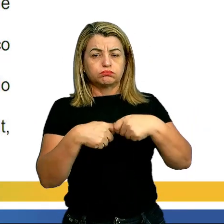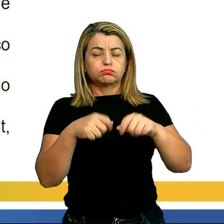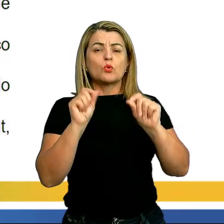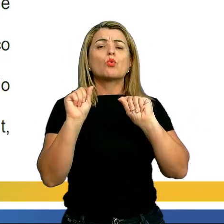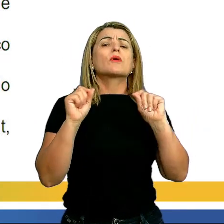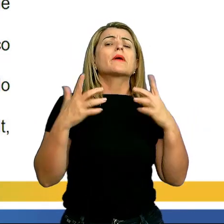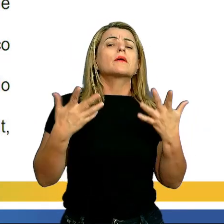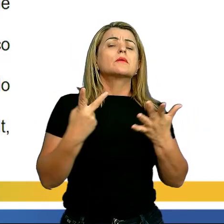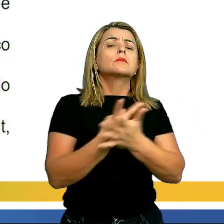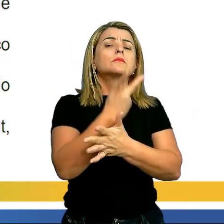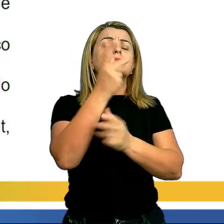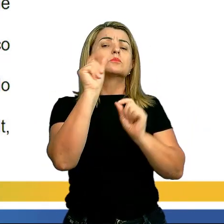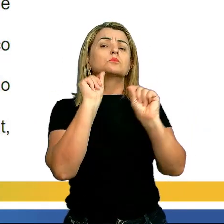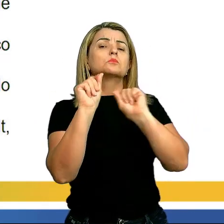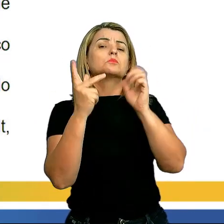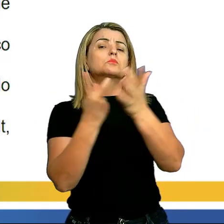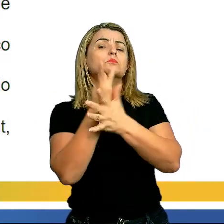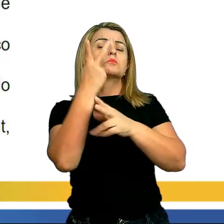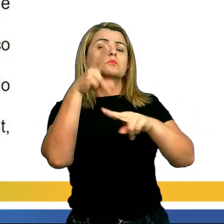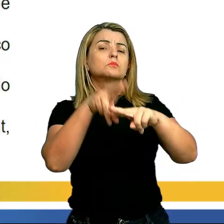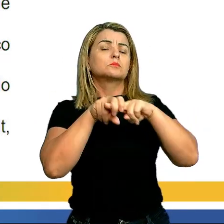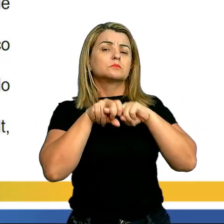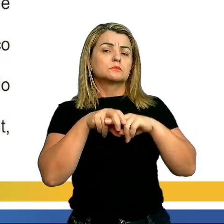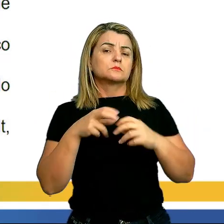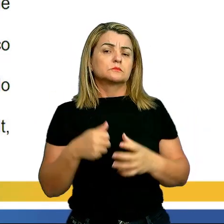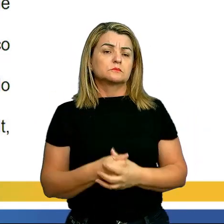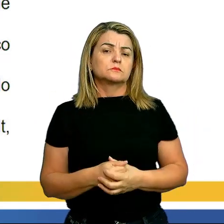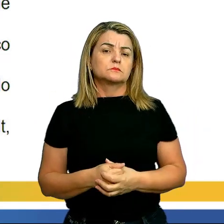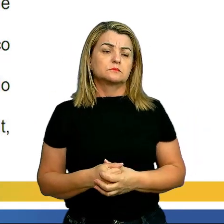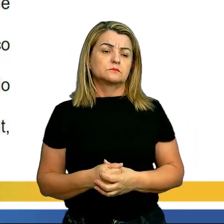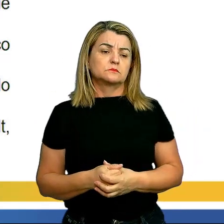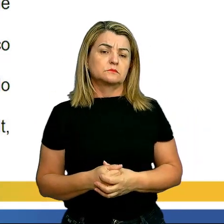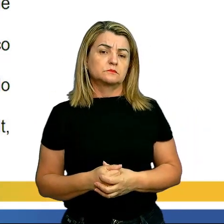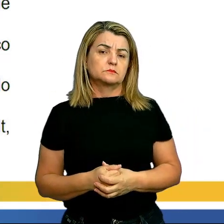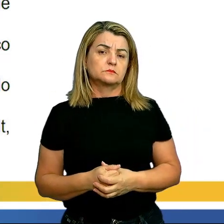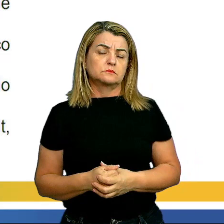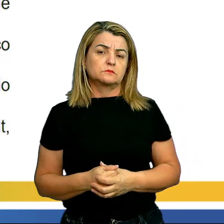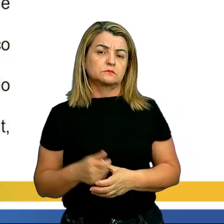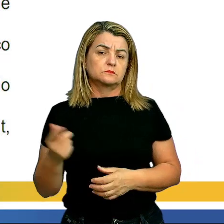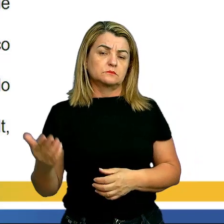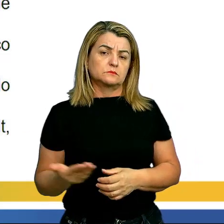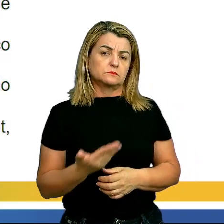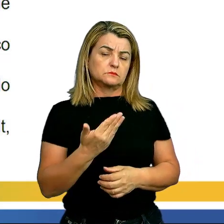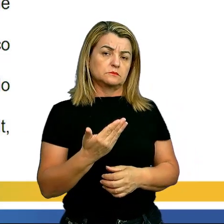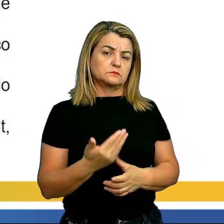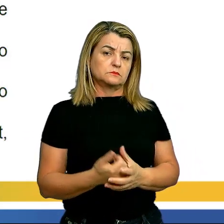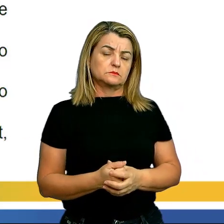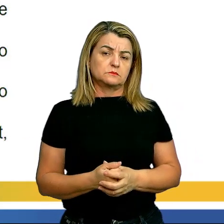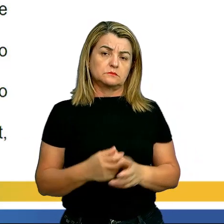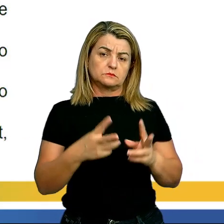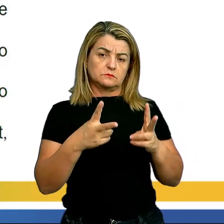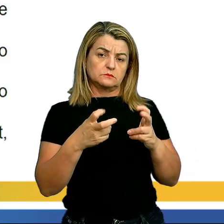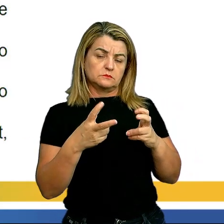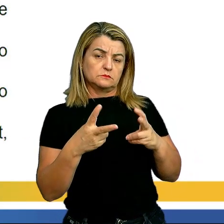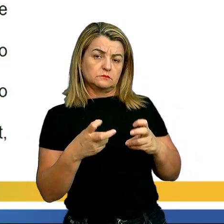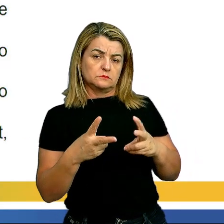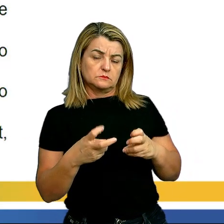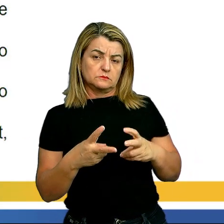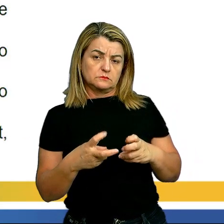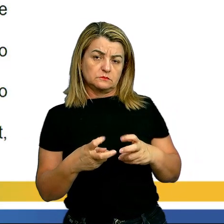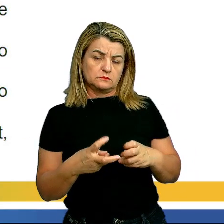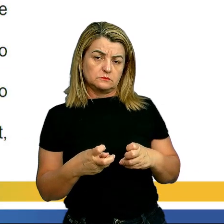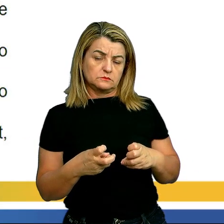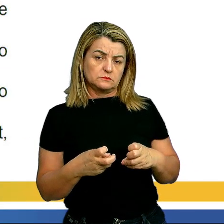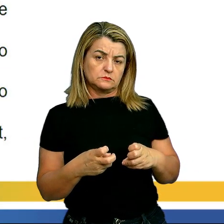a quê? A quais motivos? Então, a gente acabou de rever esse assunto, né? E nós identificamos que